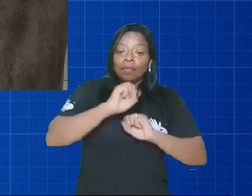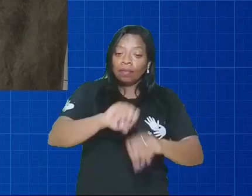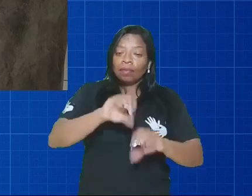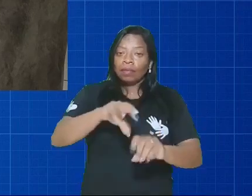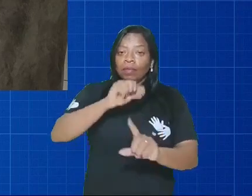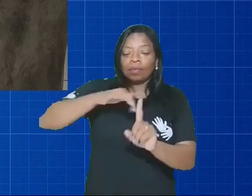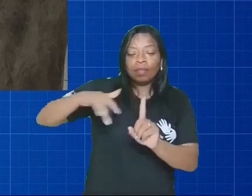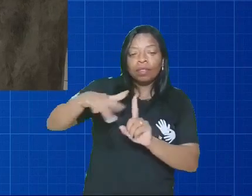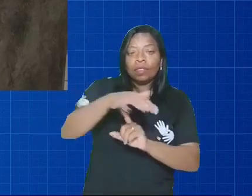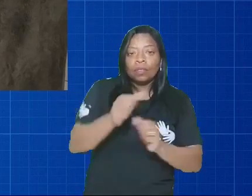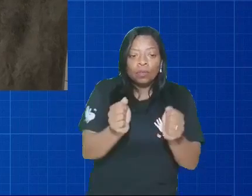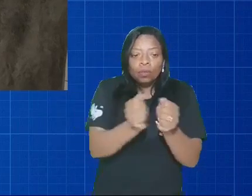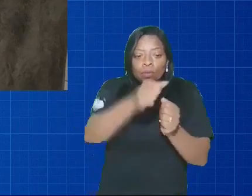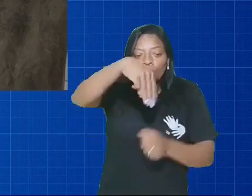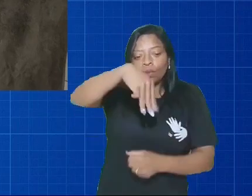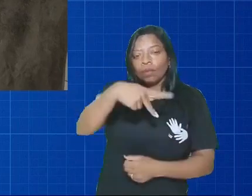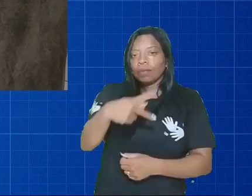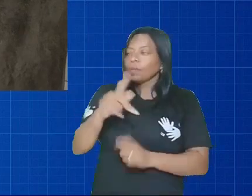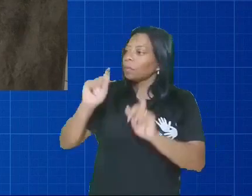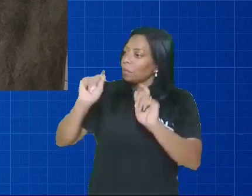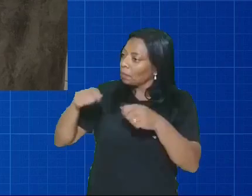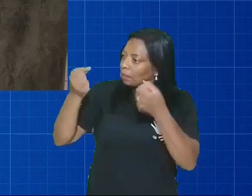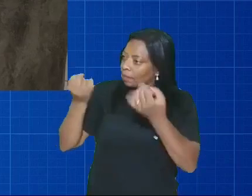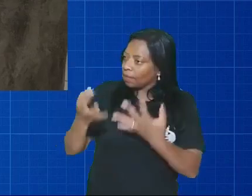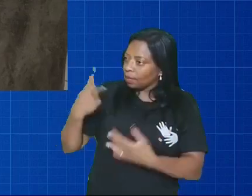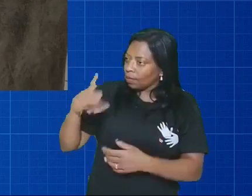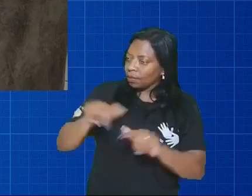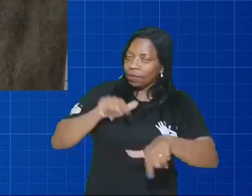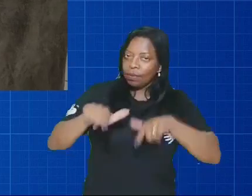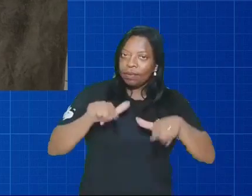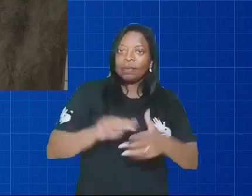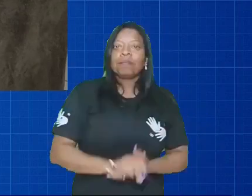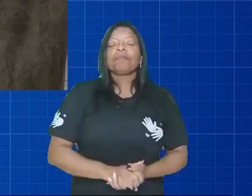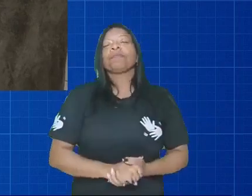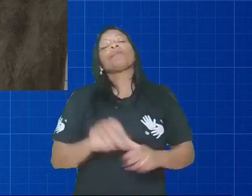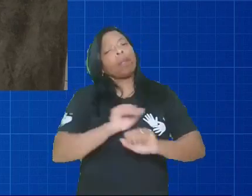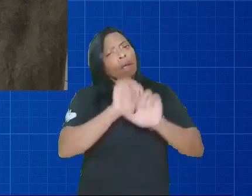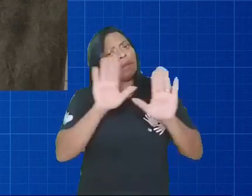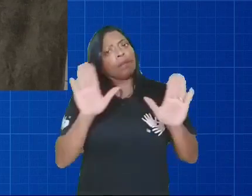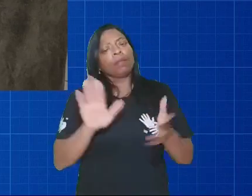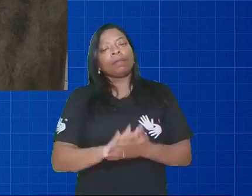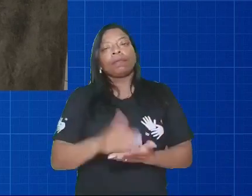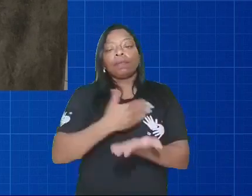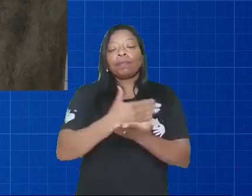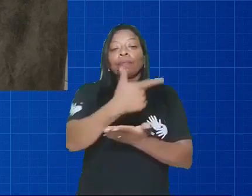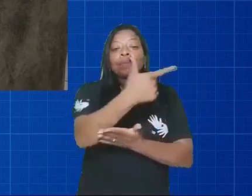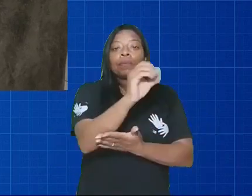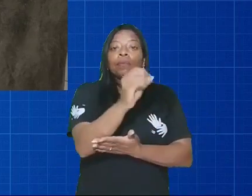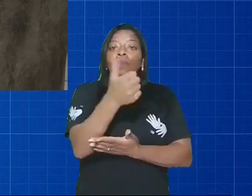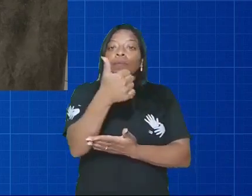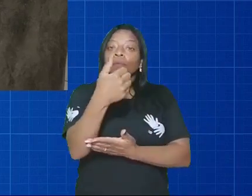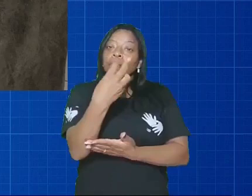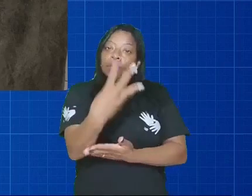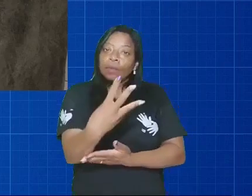ambiental junto ao Ministério Público. Você podia conversar e contar um pouco para a gente o seu trabalho? Claro. Então, desde 2013, quando